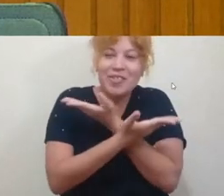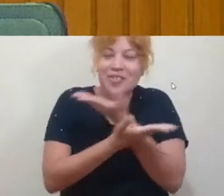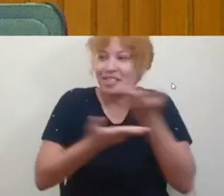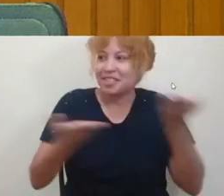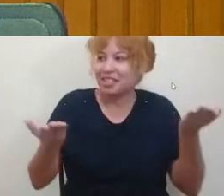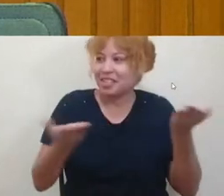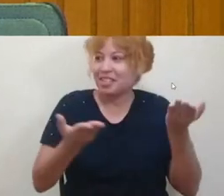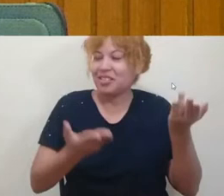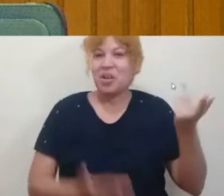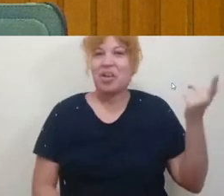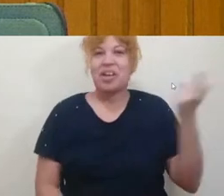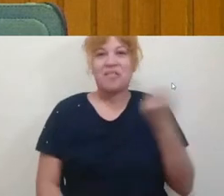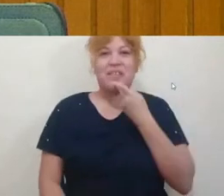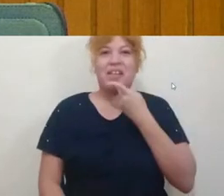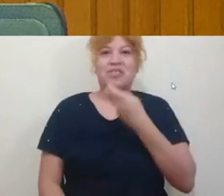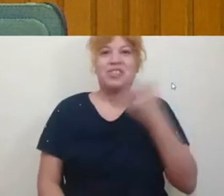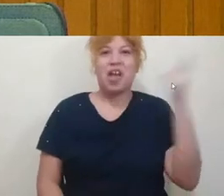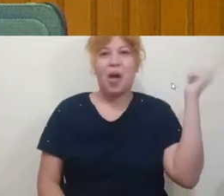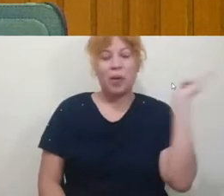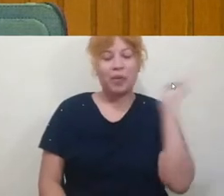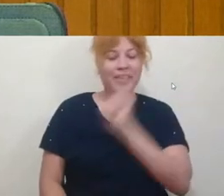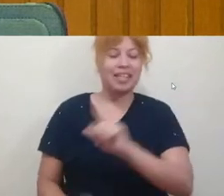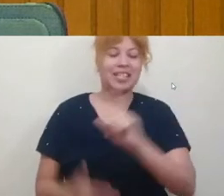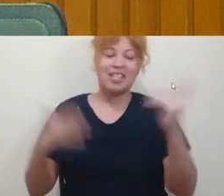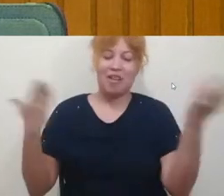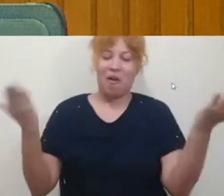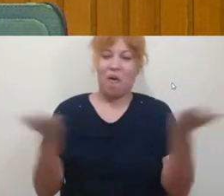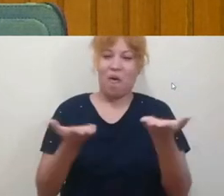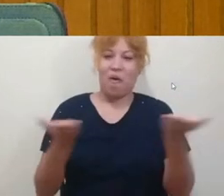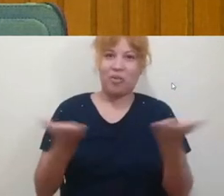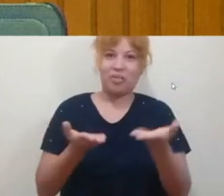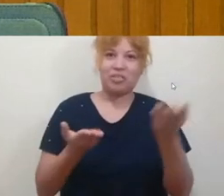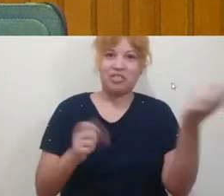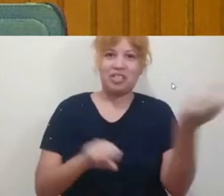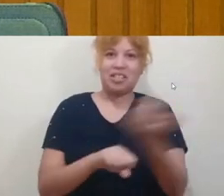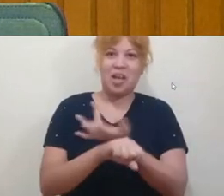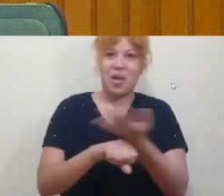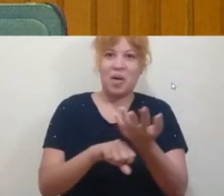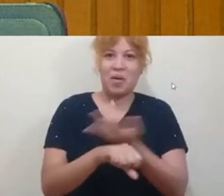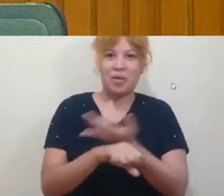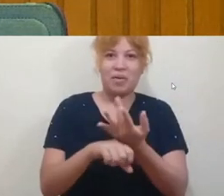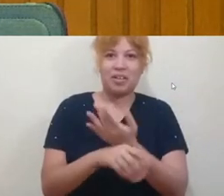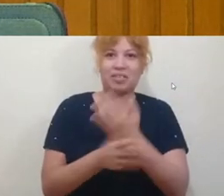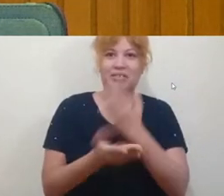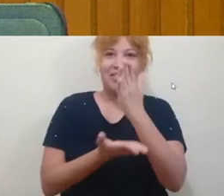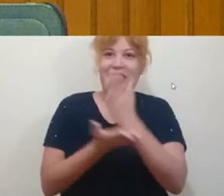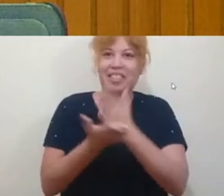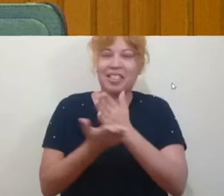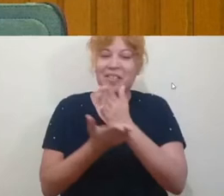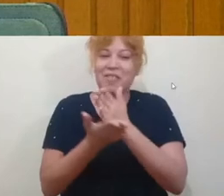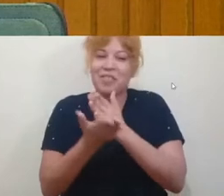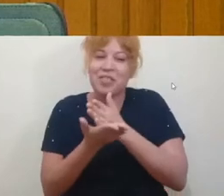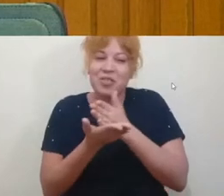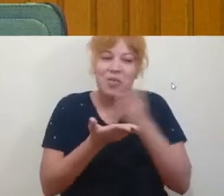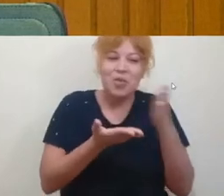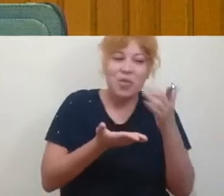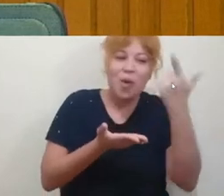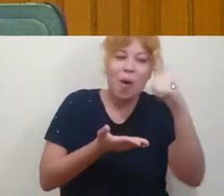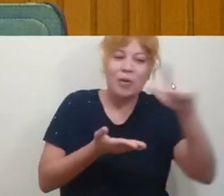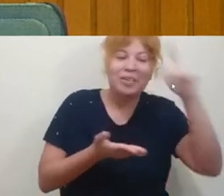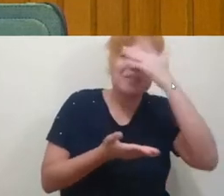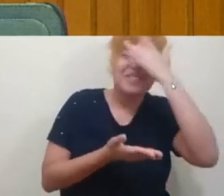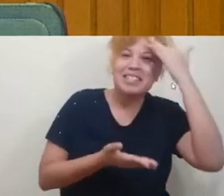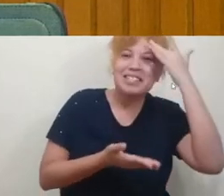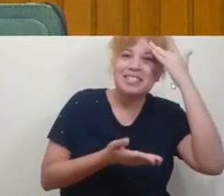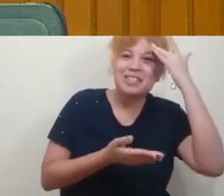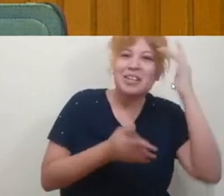foto, ficar olhando aqui para essas cadeiras vazias do Salão Nobre. Se por um lado a gente tem a alegria de ter mais de